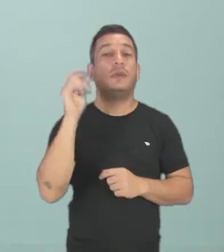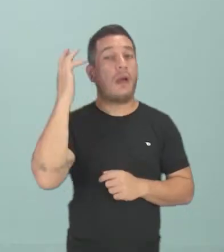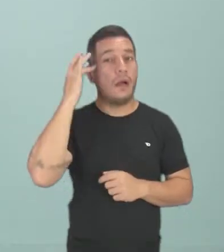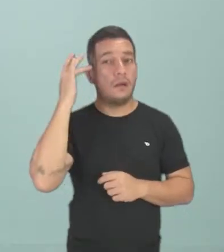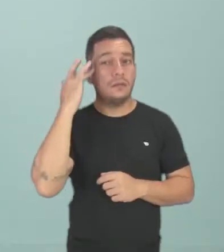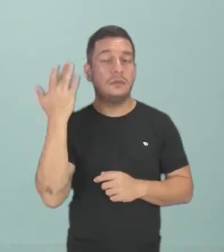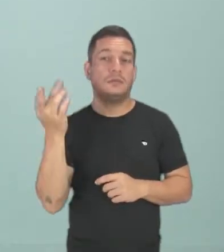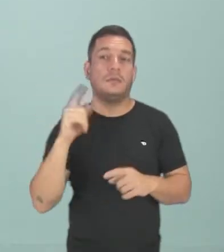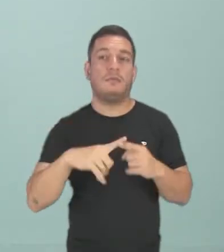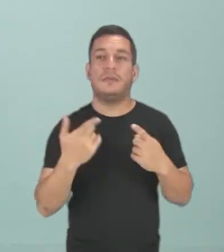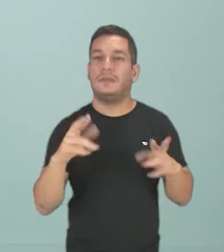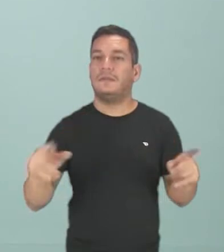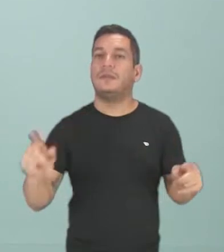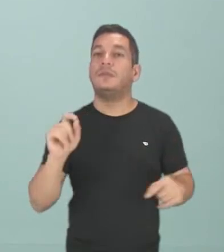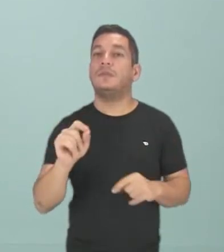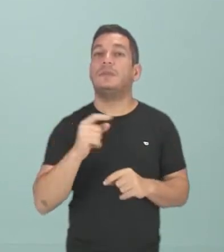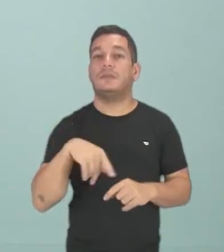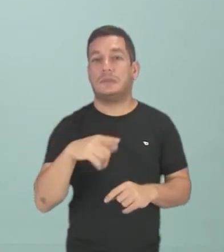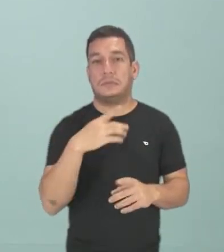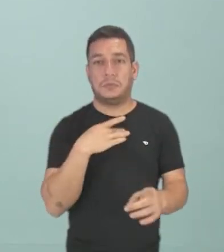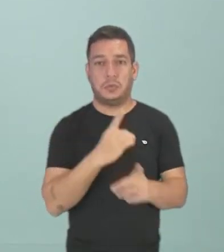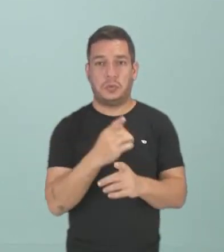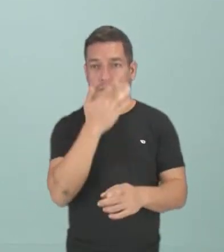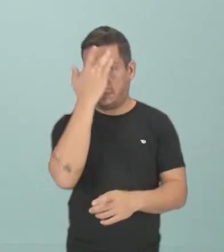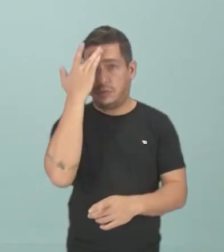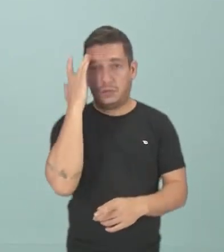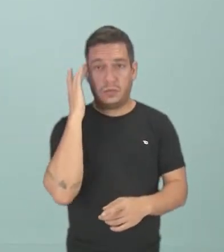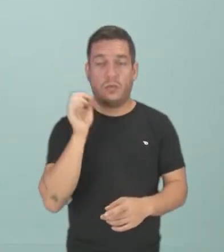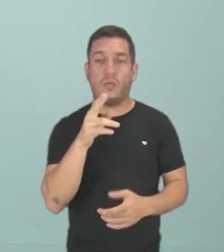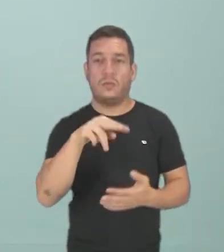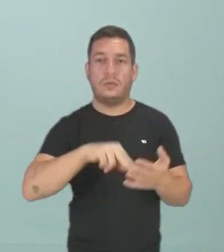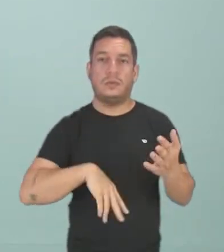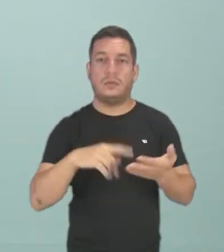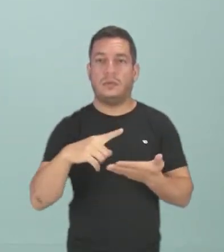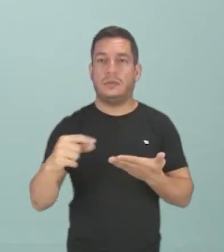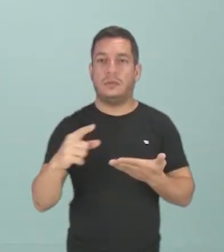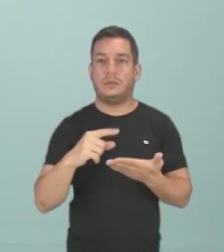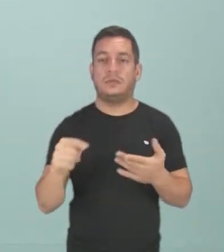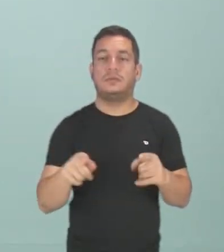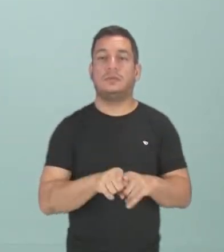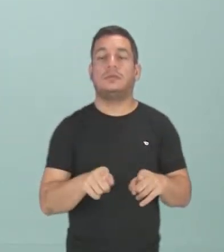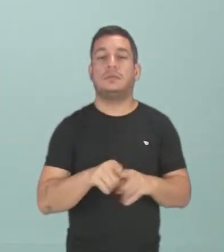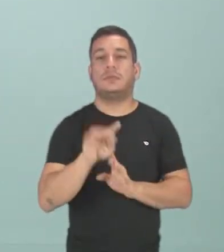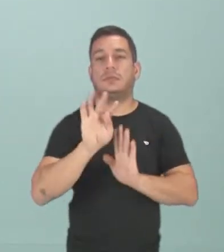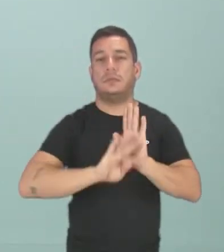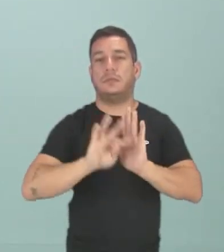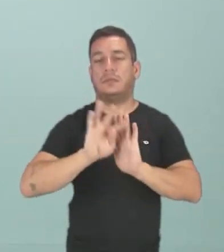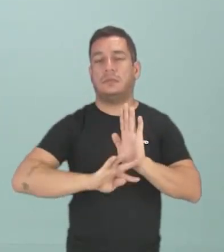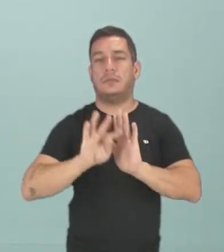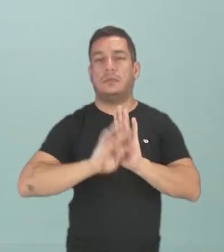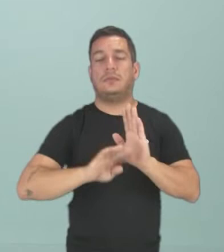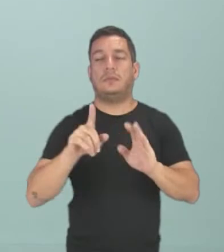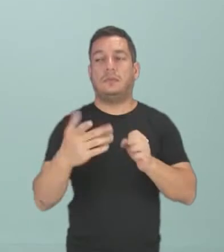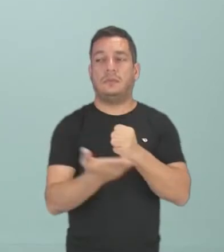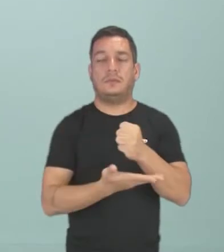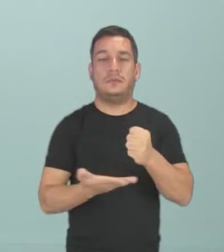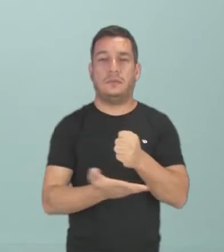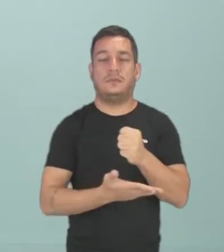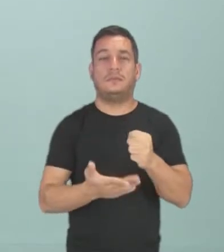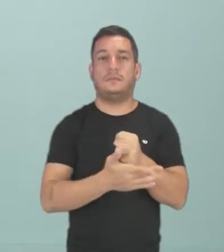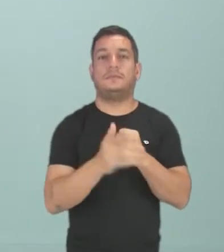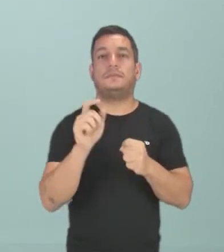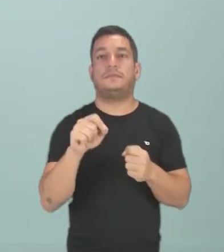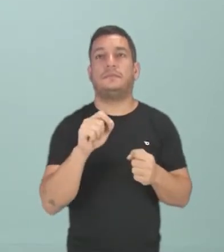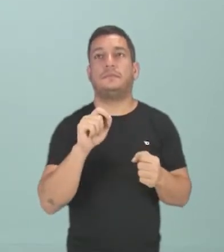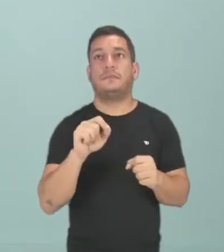Agora, é muito diferente quando você encontra pessoas ou lê artigos, lê textos que são